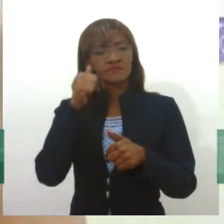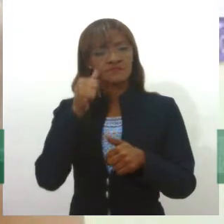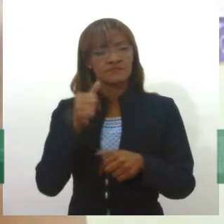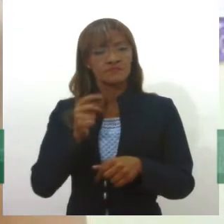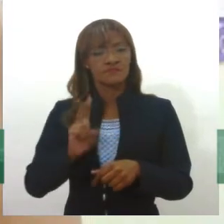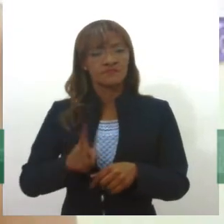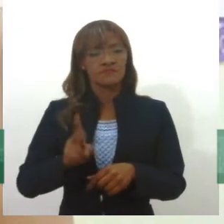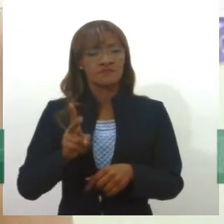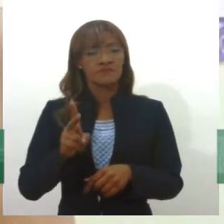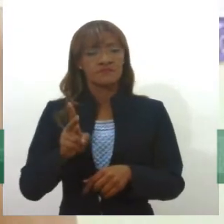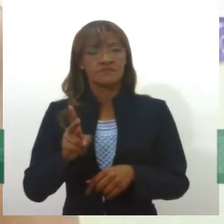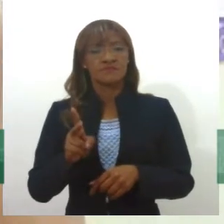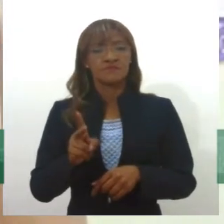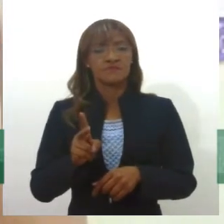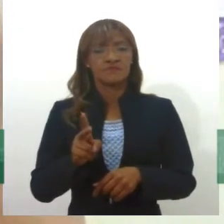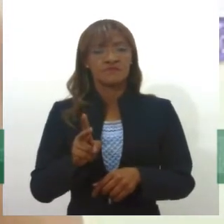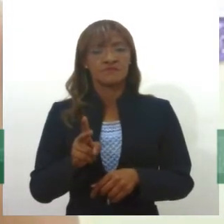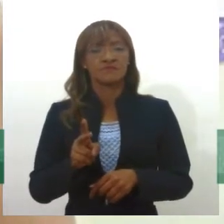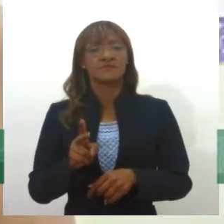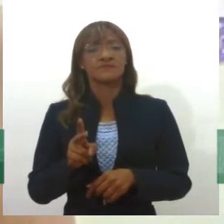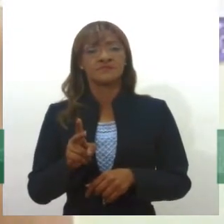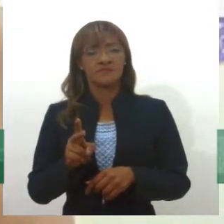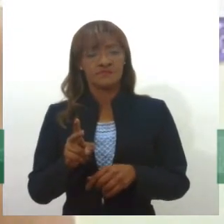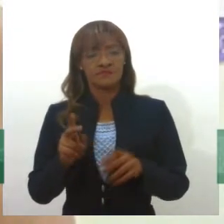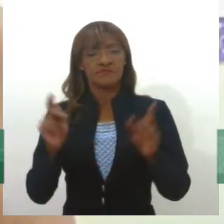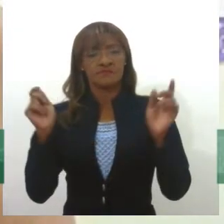para as mulheres, porque as mulheres precisam estar